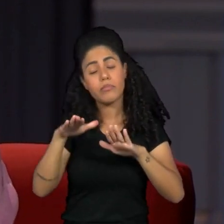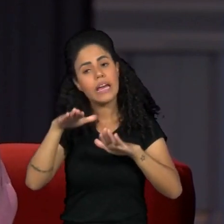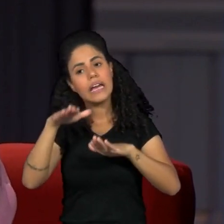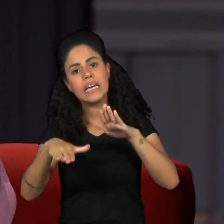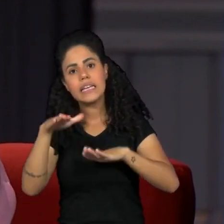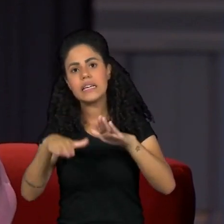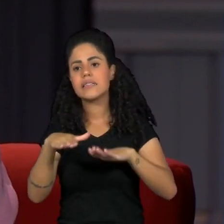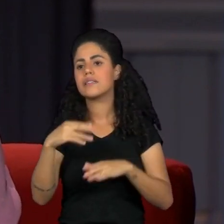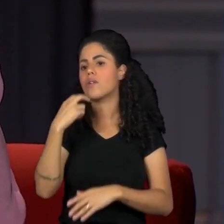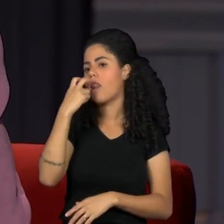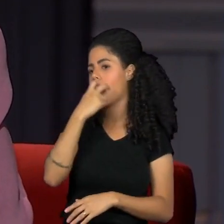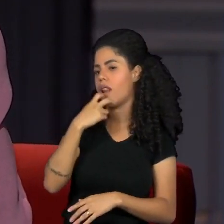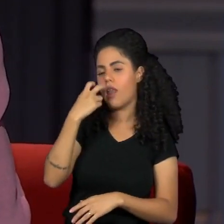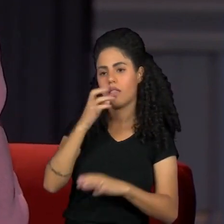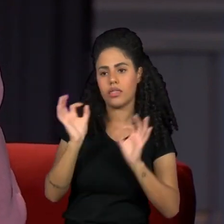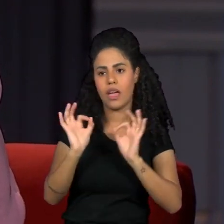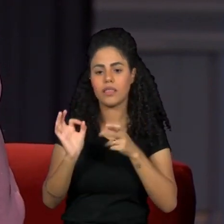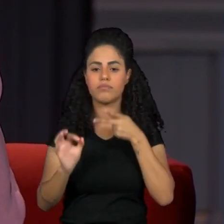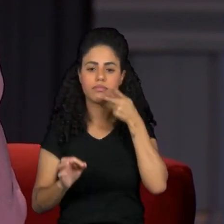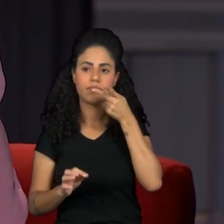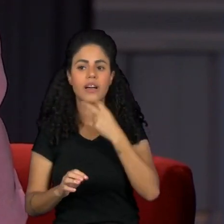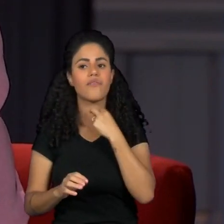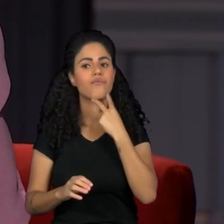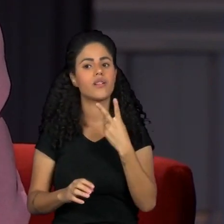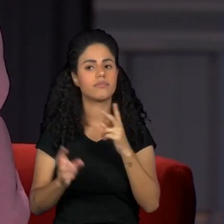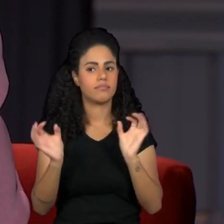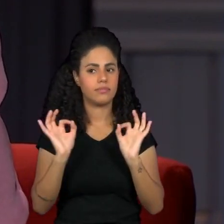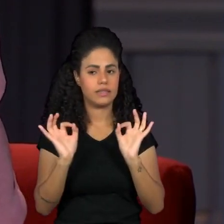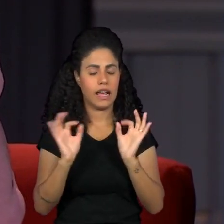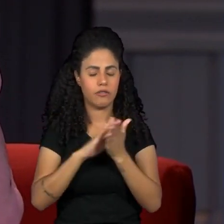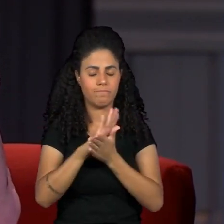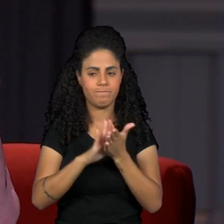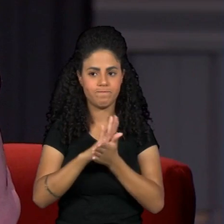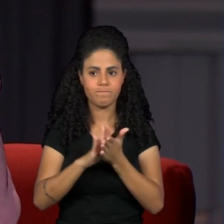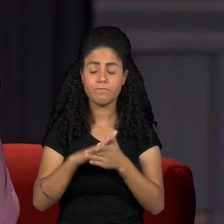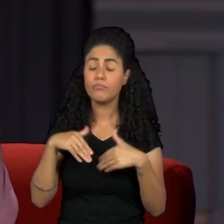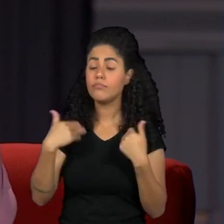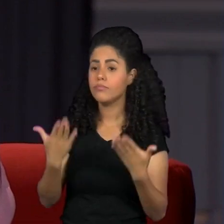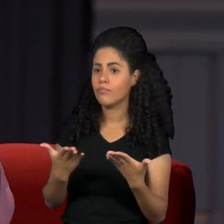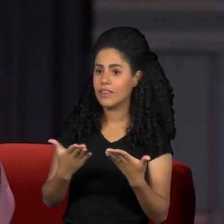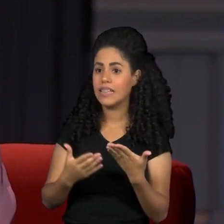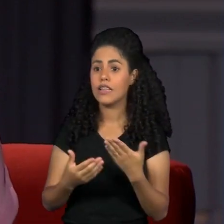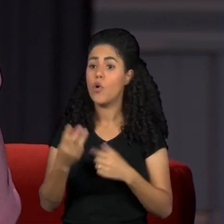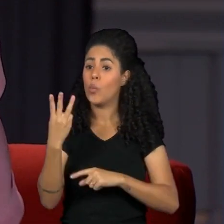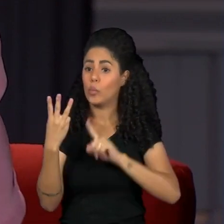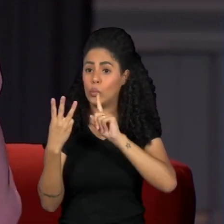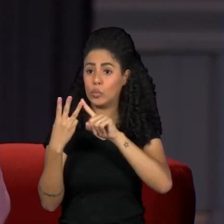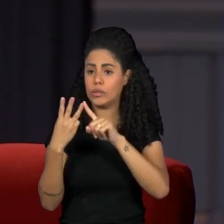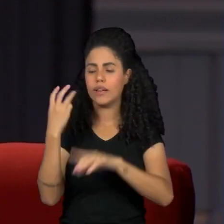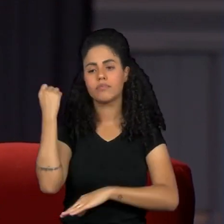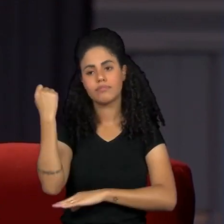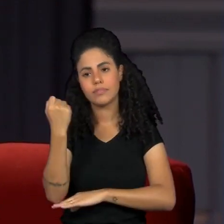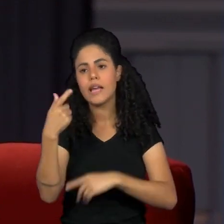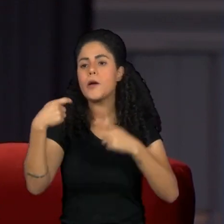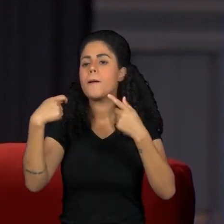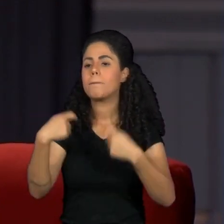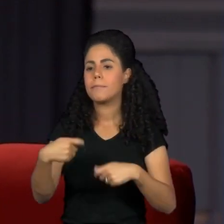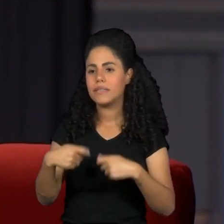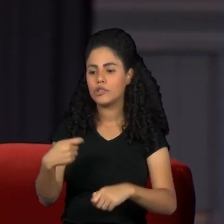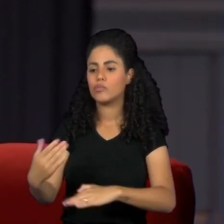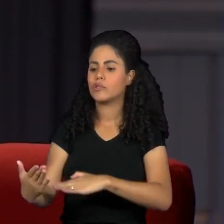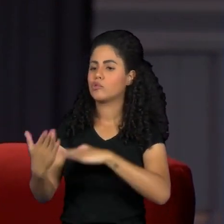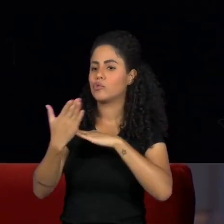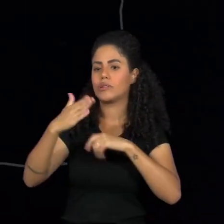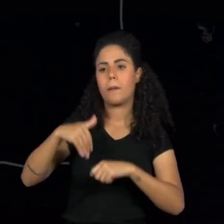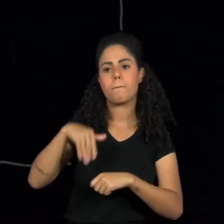não são oralizados nem verbais. Então, o autista de nível de suporte 3, ele vai precisar sim de